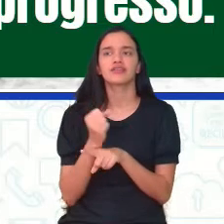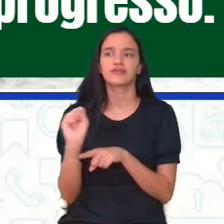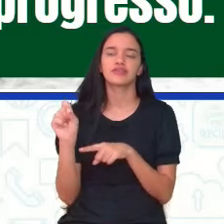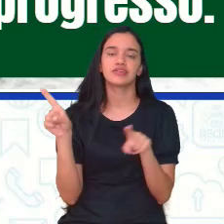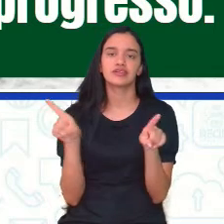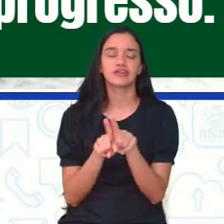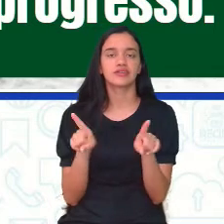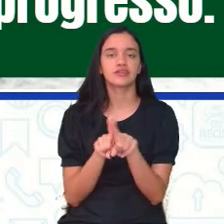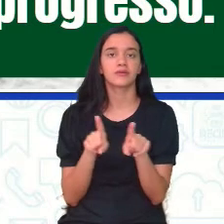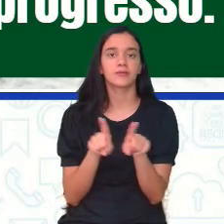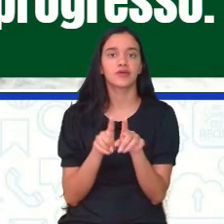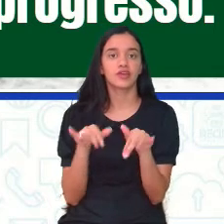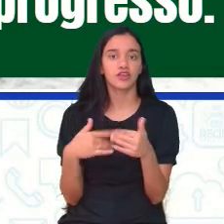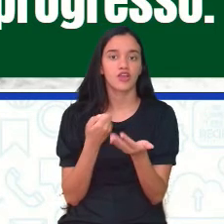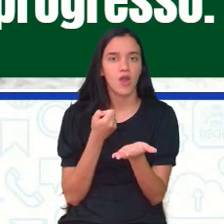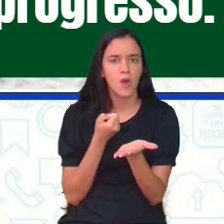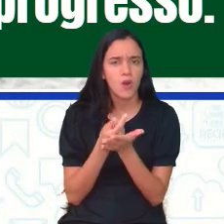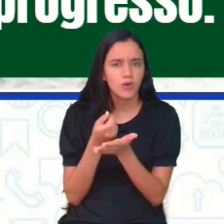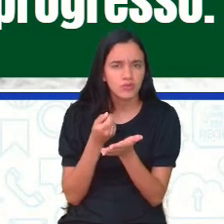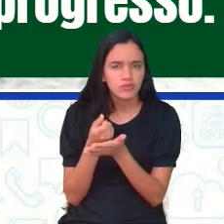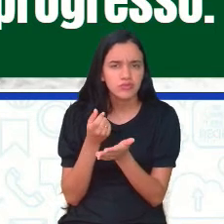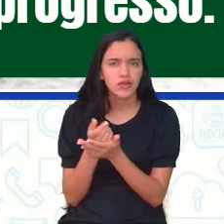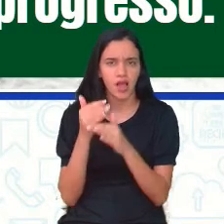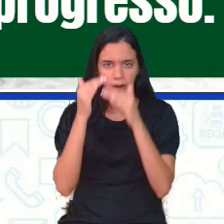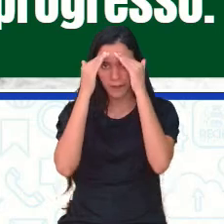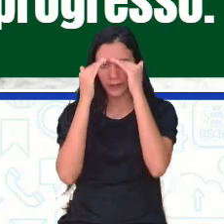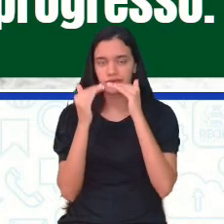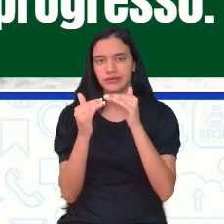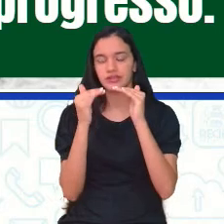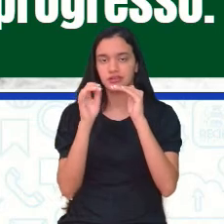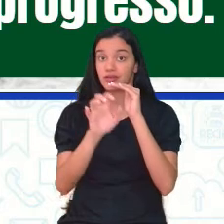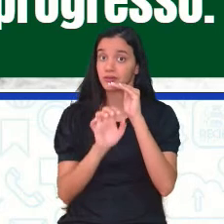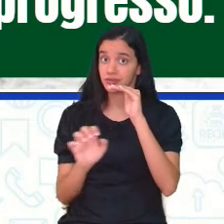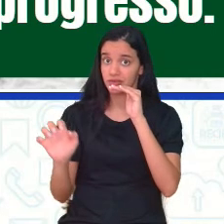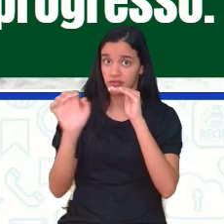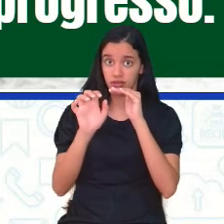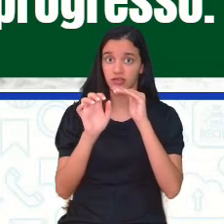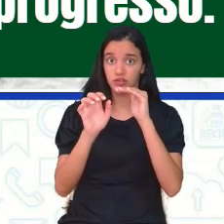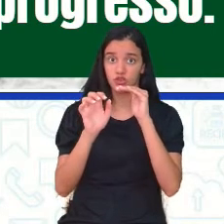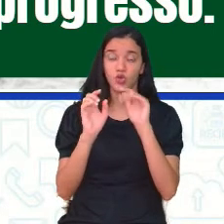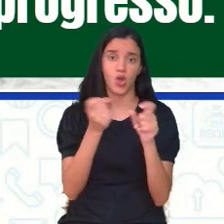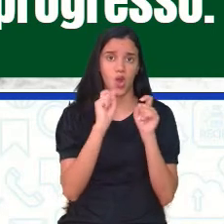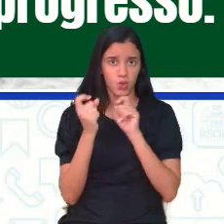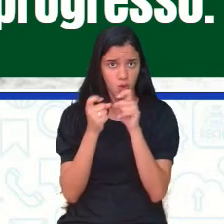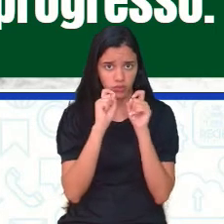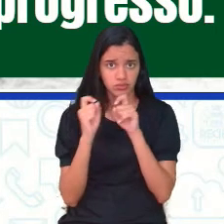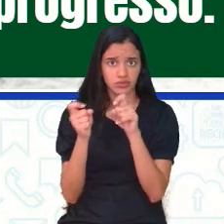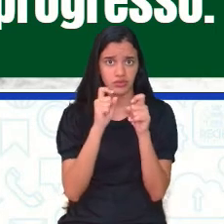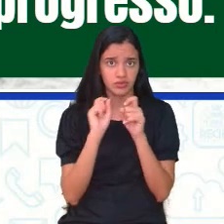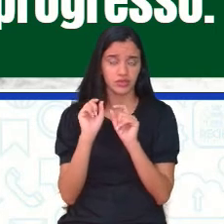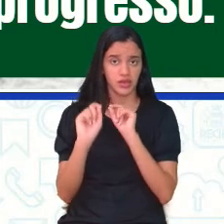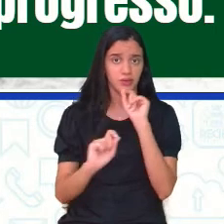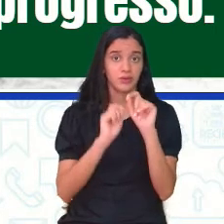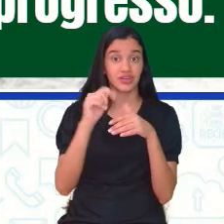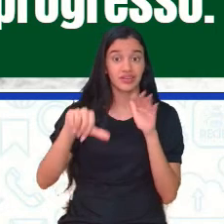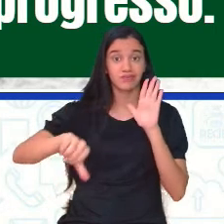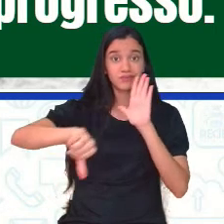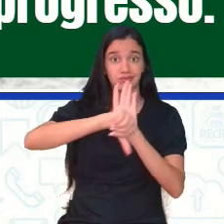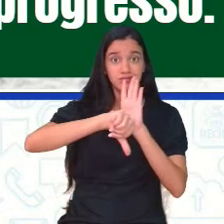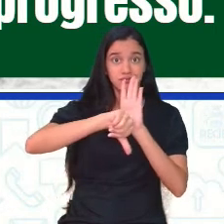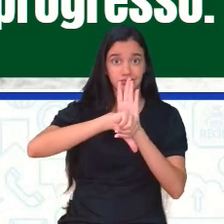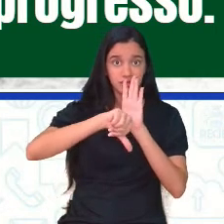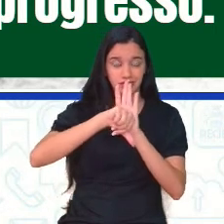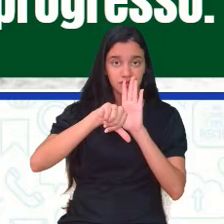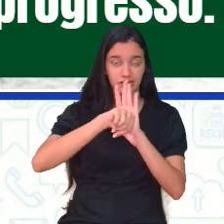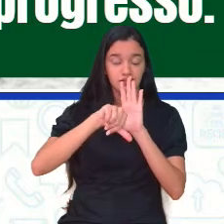a subordinação, ou seja, a obediência do indivíduo ao Estado. E qualquer crítica deveria ser considerada crime e punida